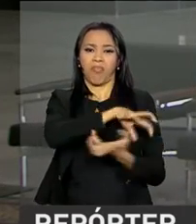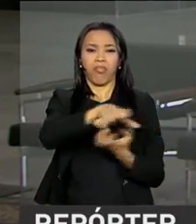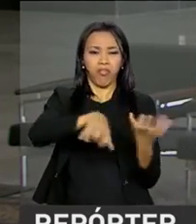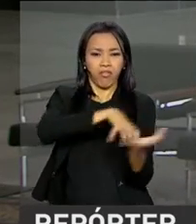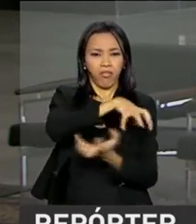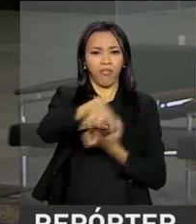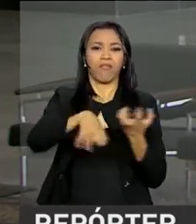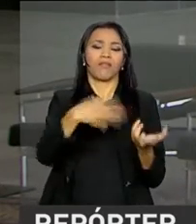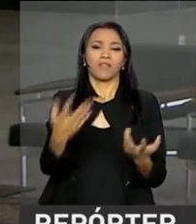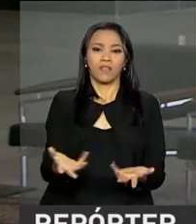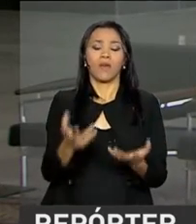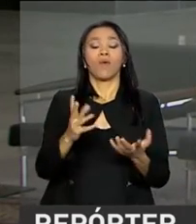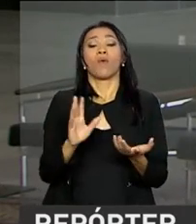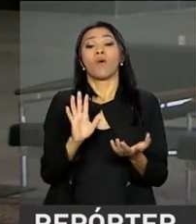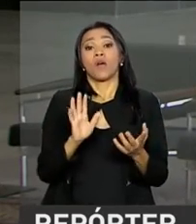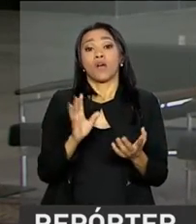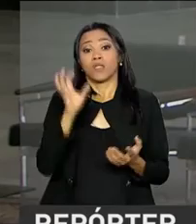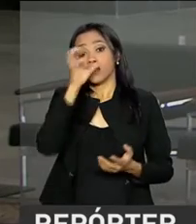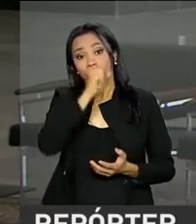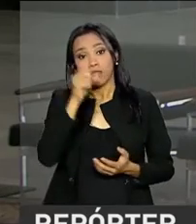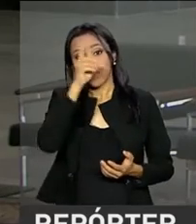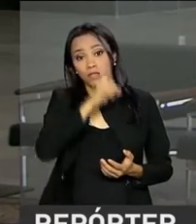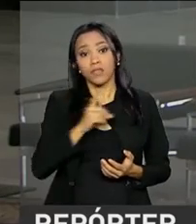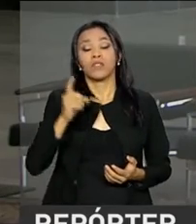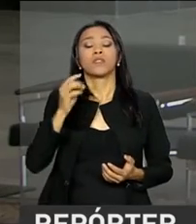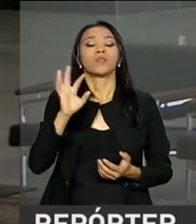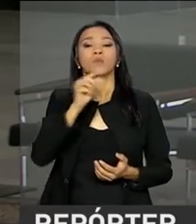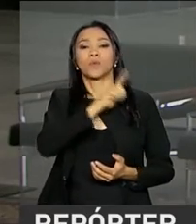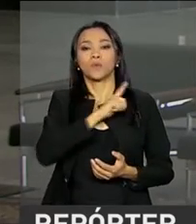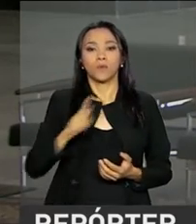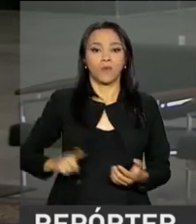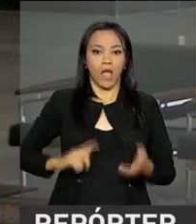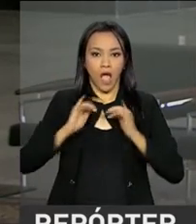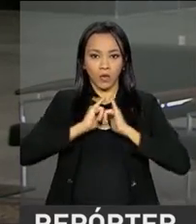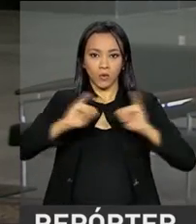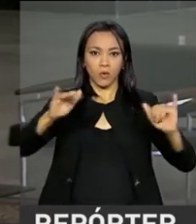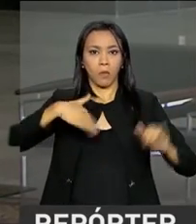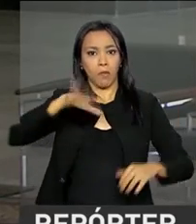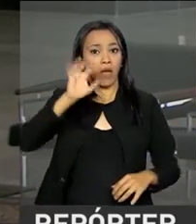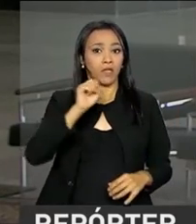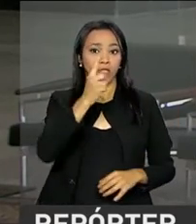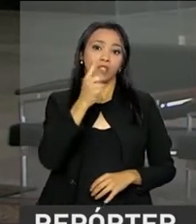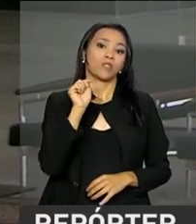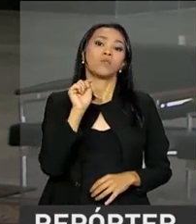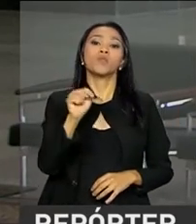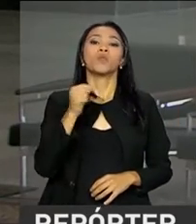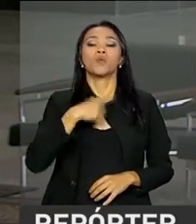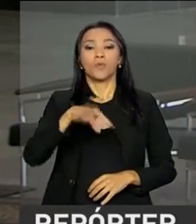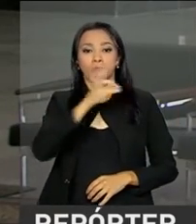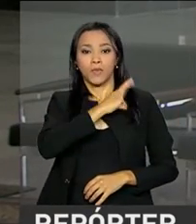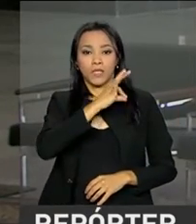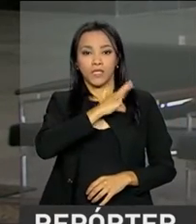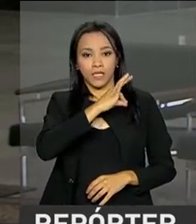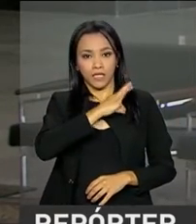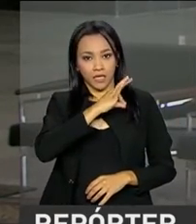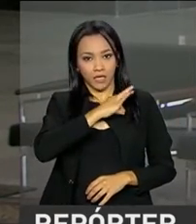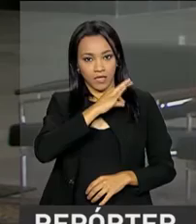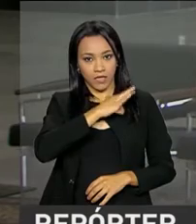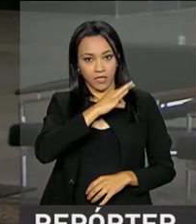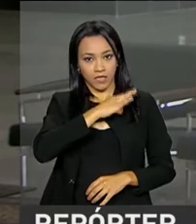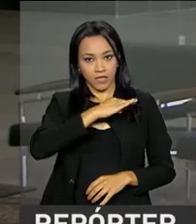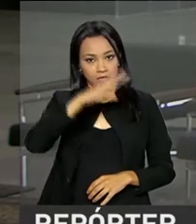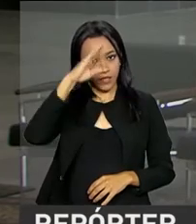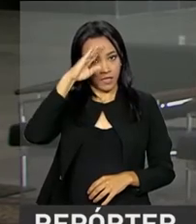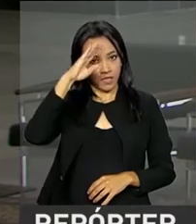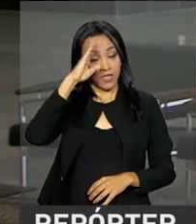fim da semana o governo capixaba anunciou que mais de mil policiais militares já retornar já retornaram